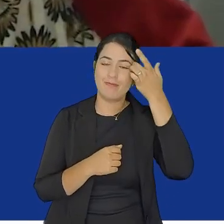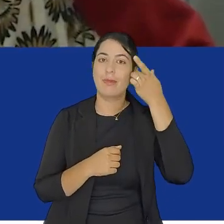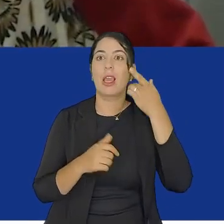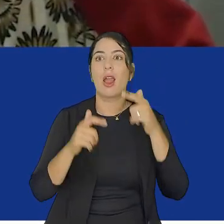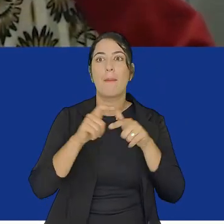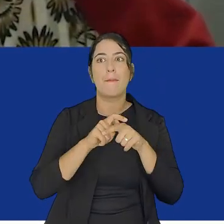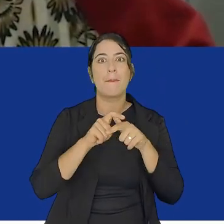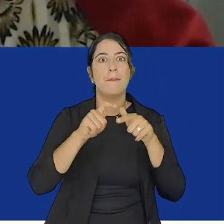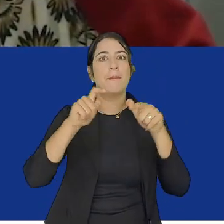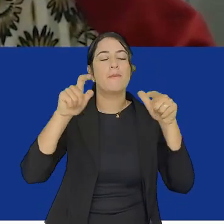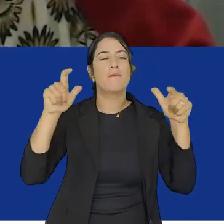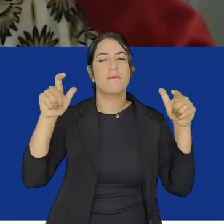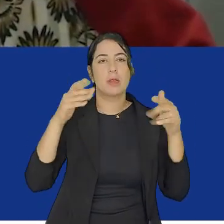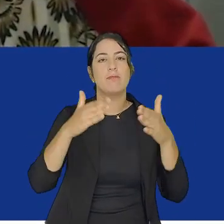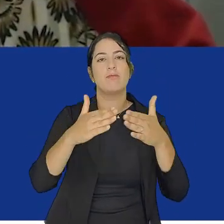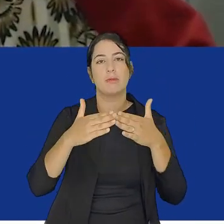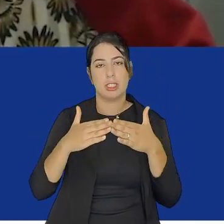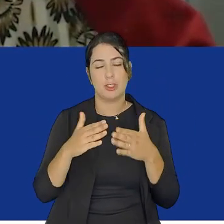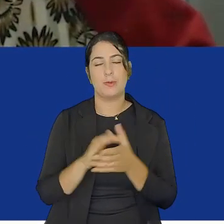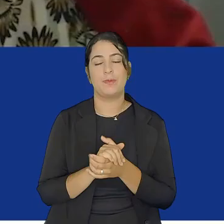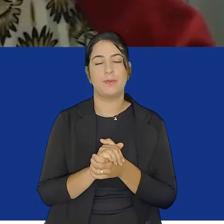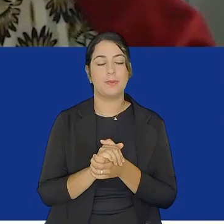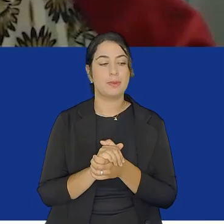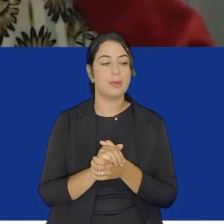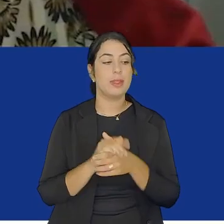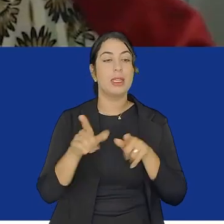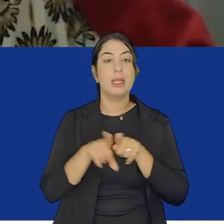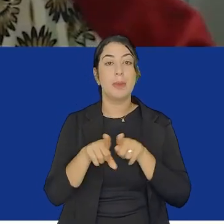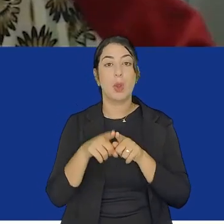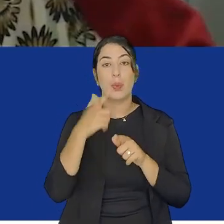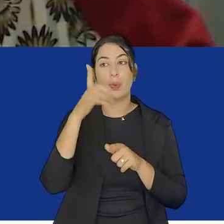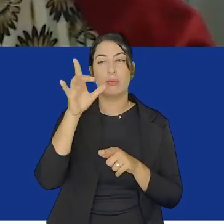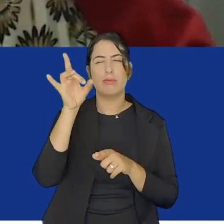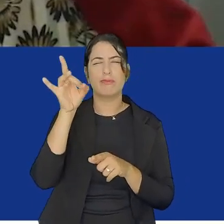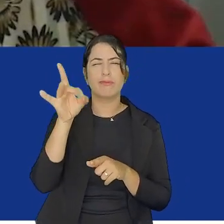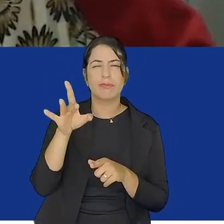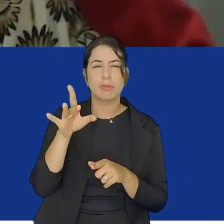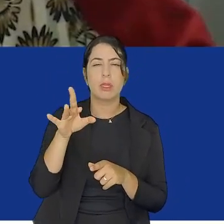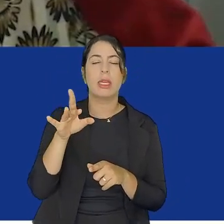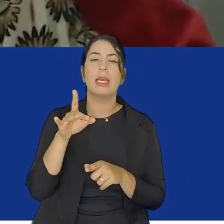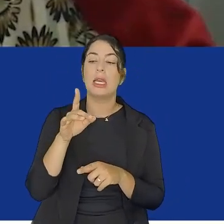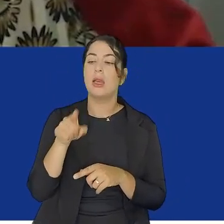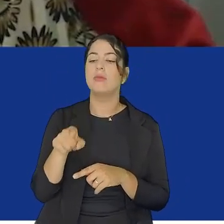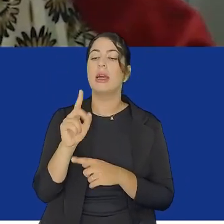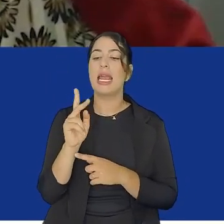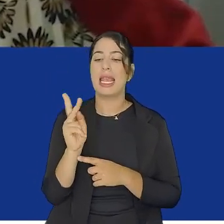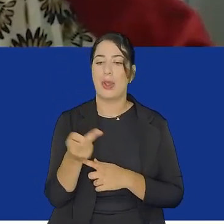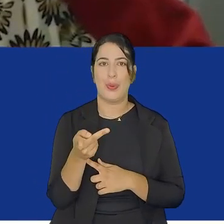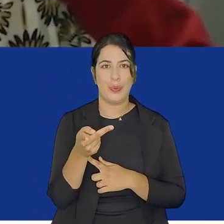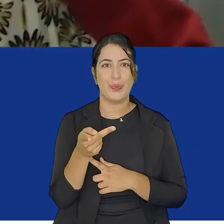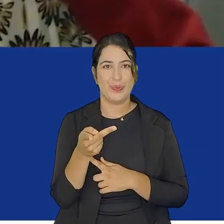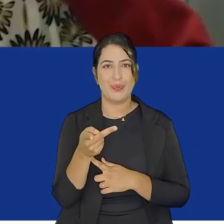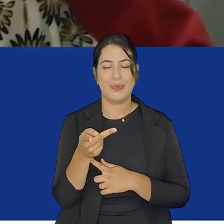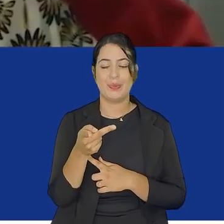isso, esse campo do pedido e da obtenção da ajuda. Também tem um ponto que eu acho muito importante destacar, isso do apoio no erro, né? Que eu acho que as